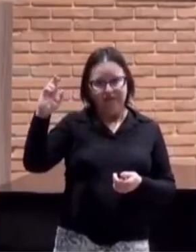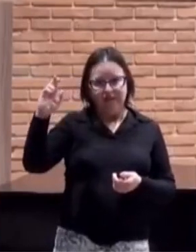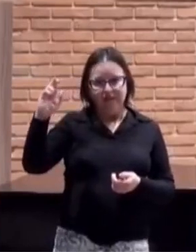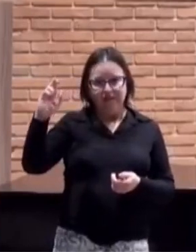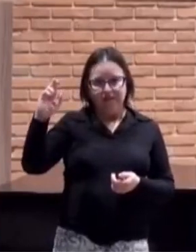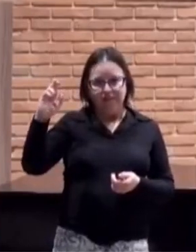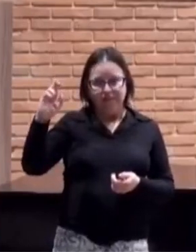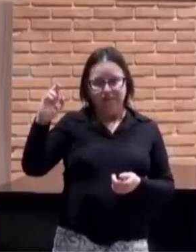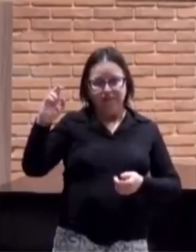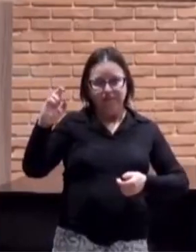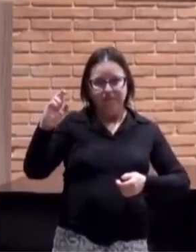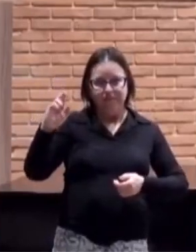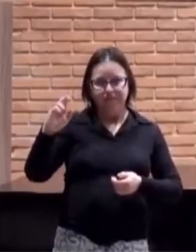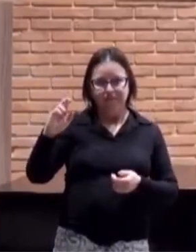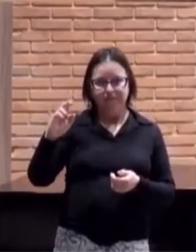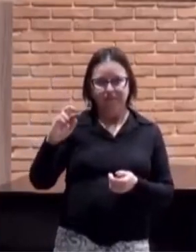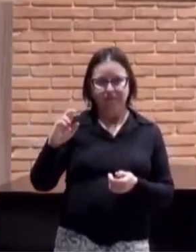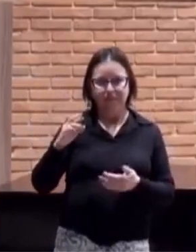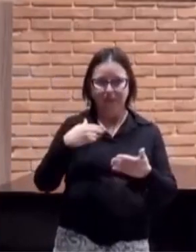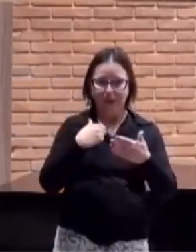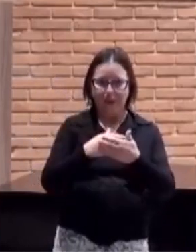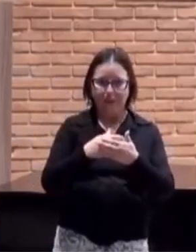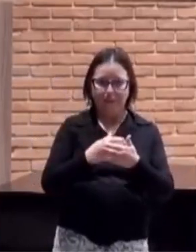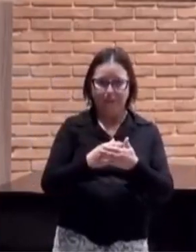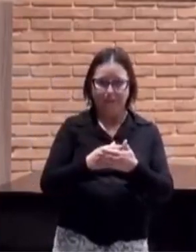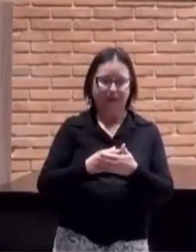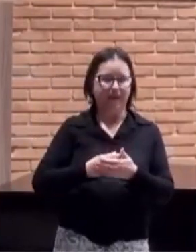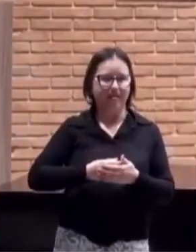nas portas do seu julgamento.